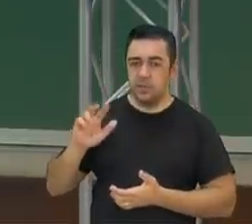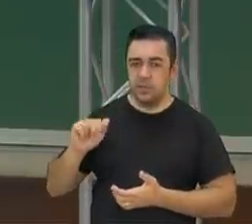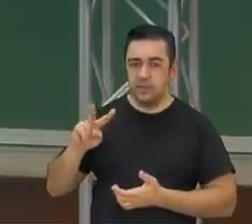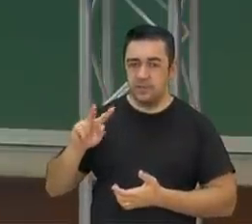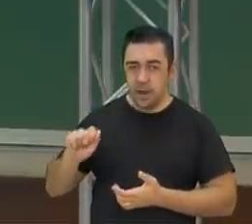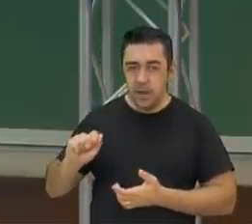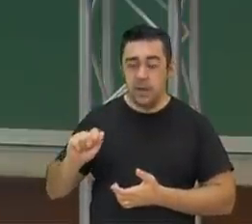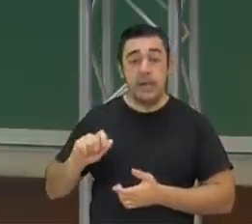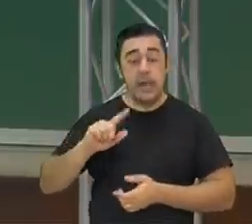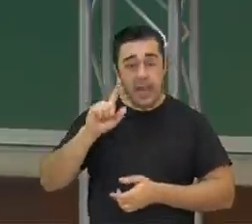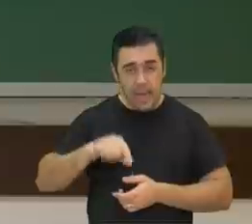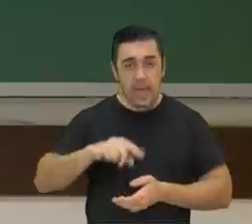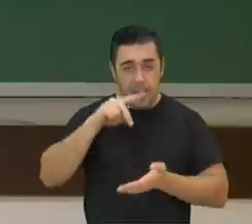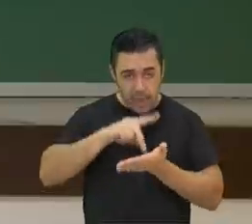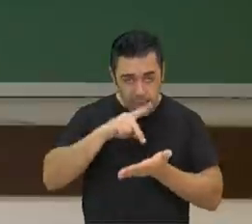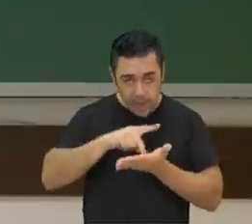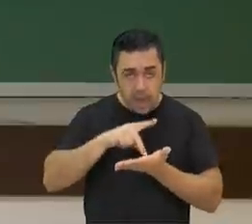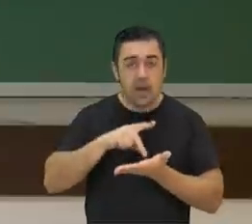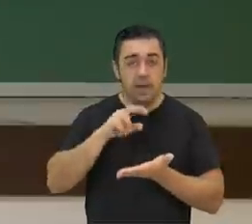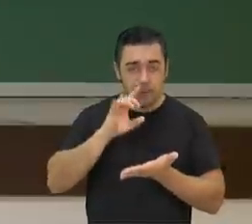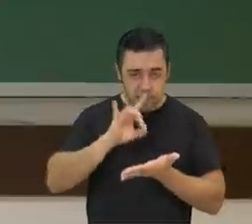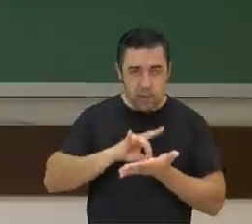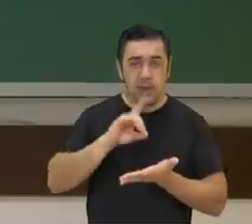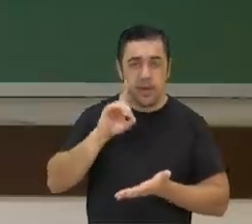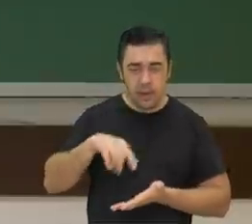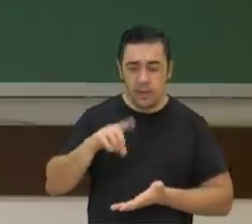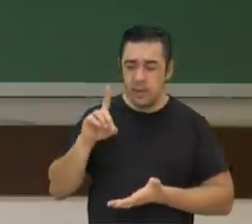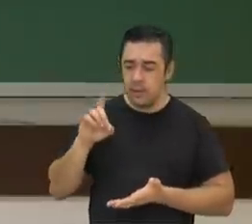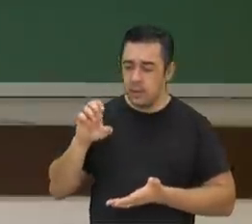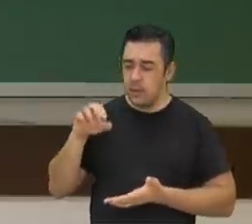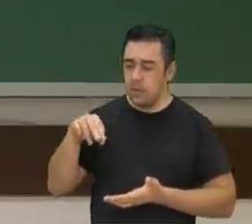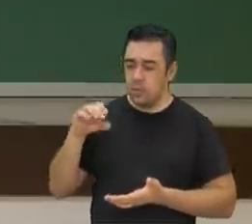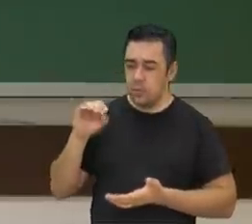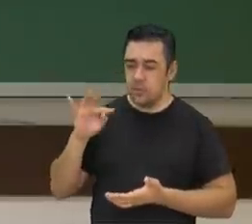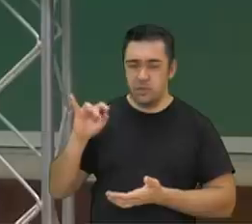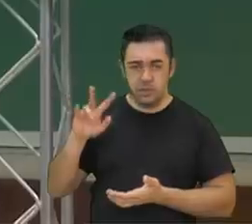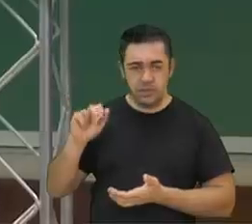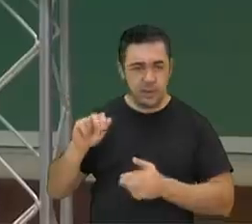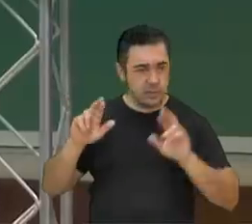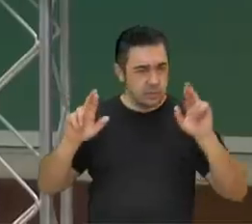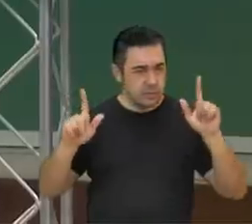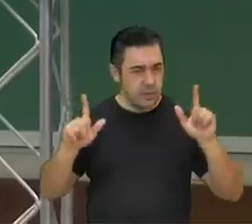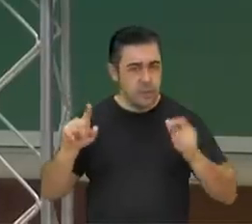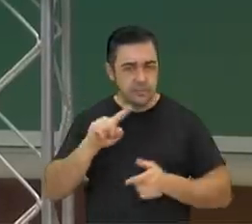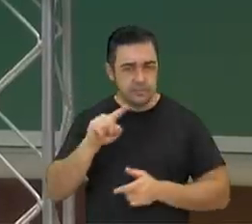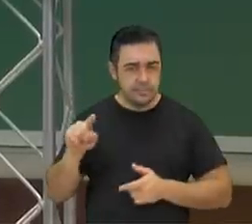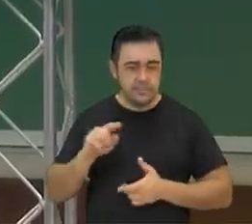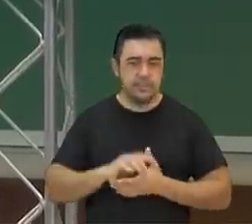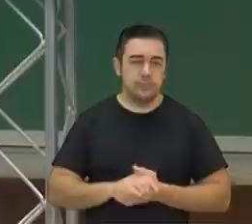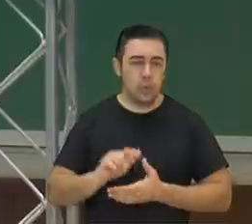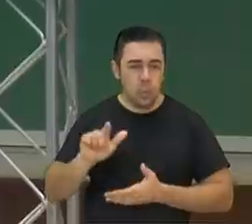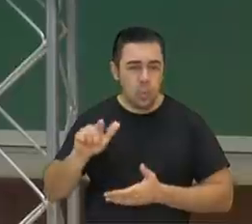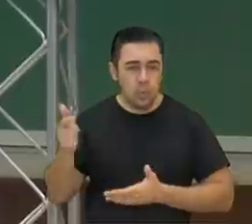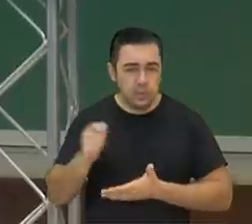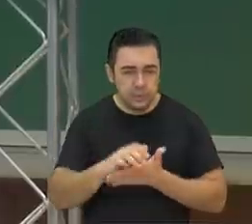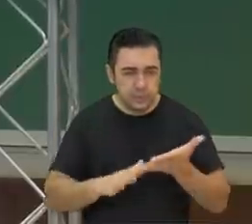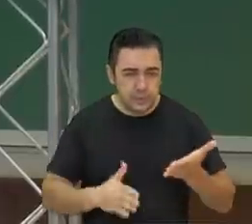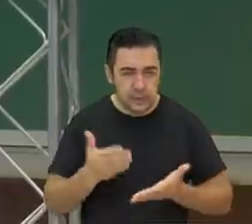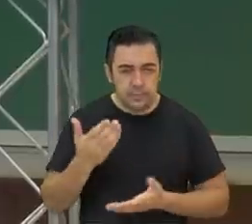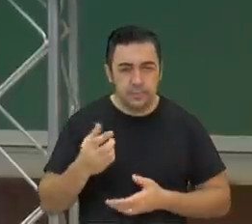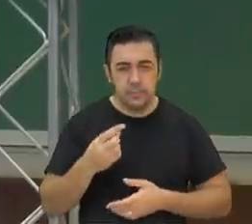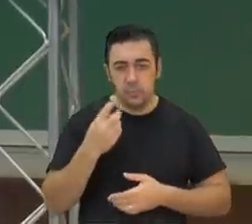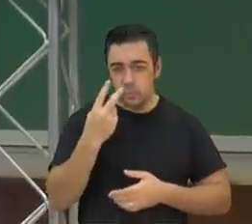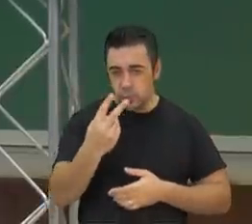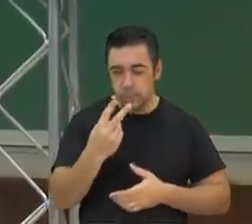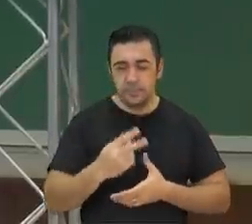real, denotativa, certo? Só para a gente se lembrar da diferença entre conotação e denotação. Vamos para mais um exercício,